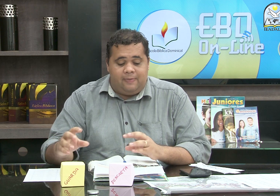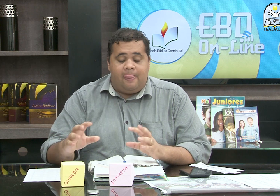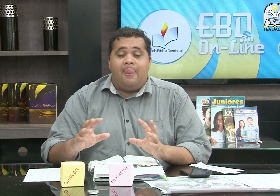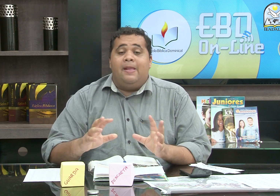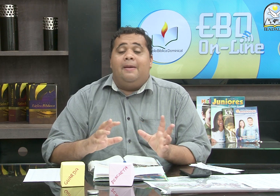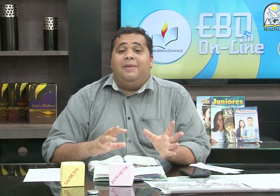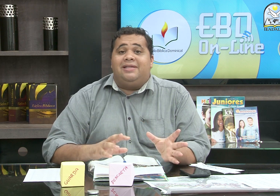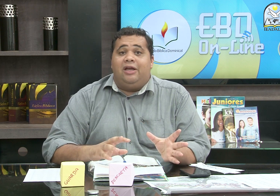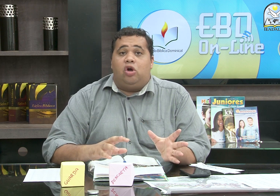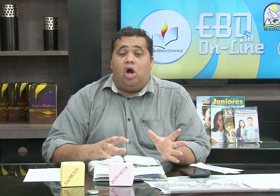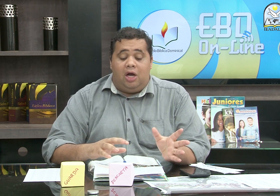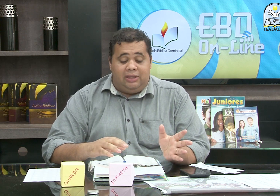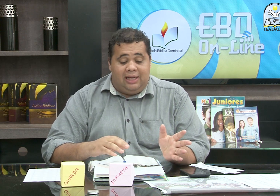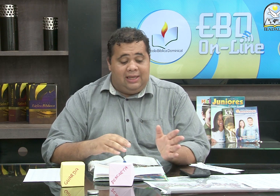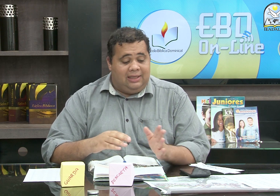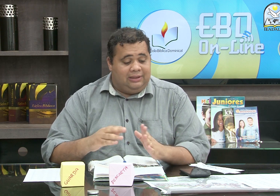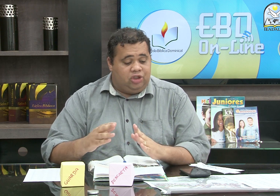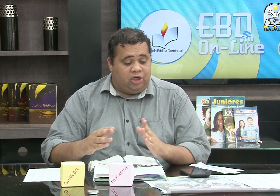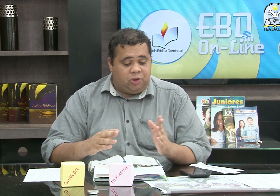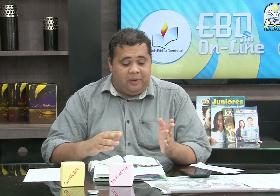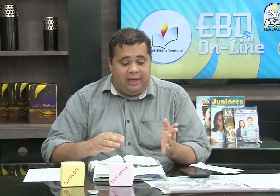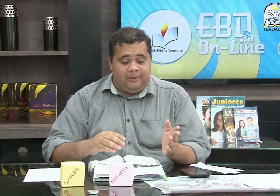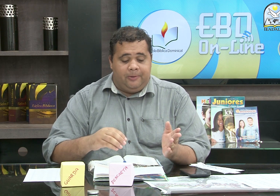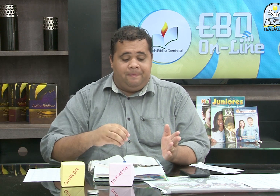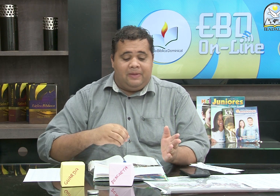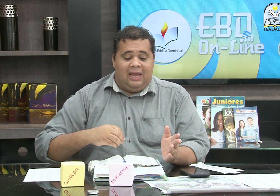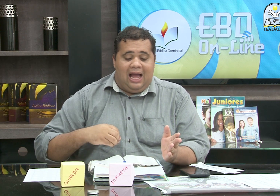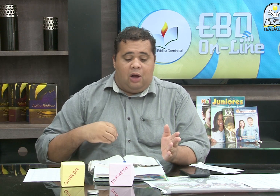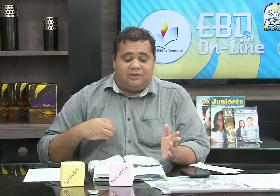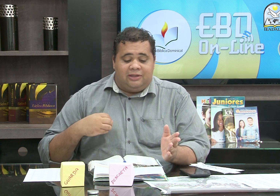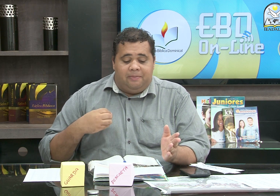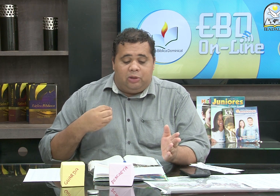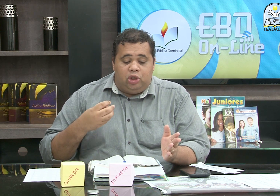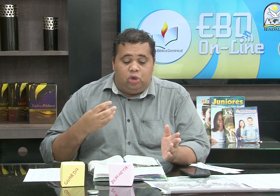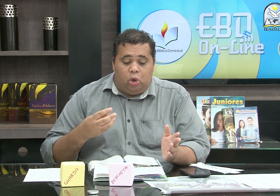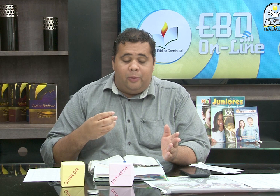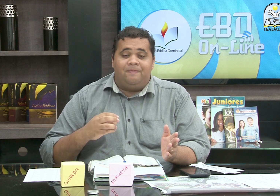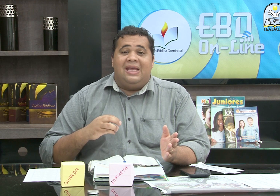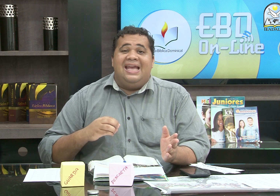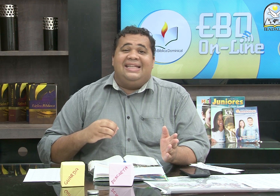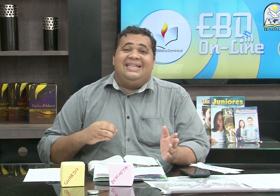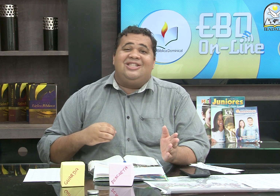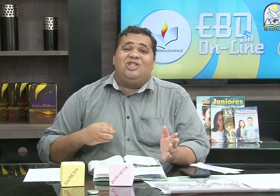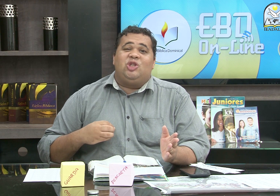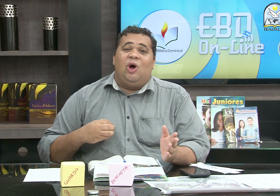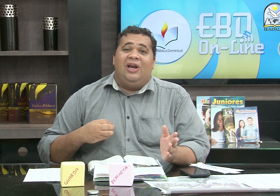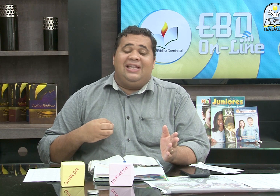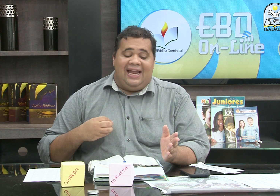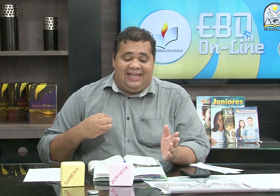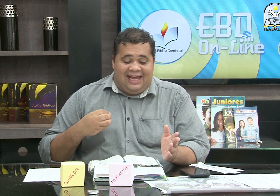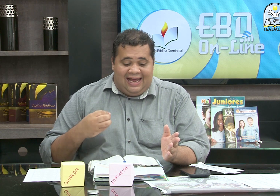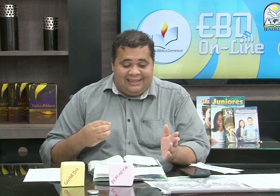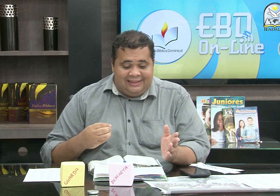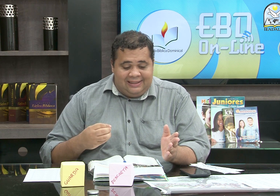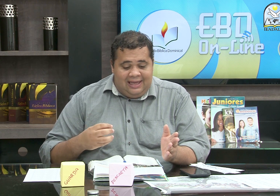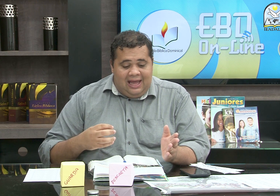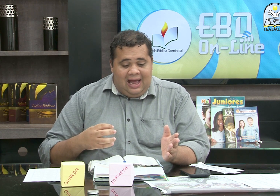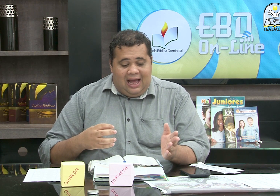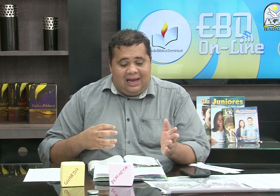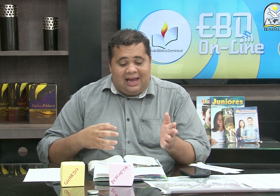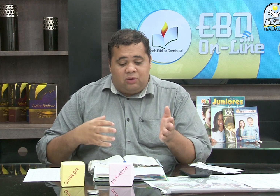misericórdia misericórdia diz respeito ao sentimento de dor de solidariedade